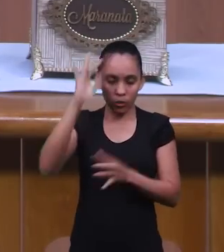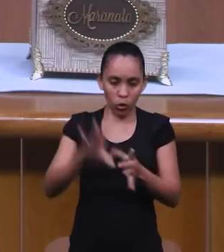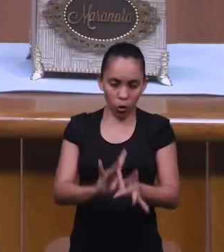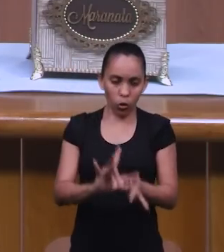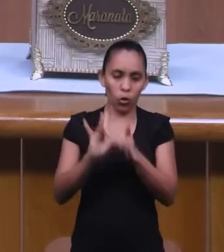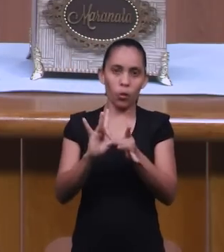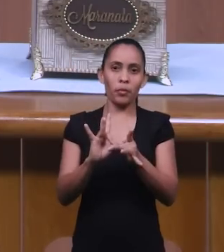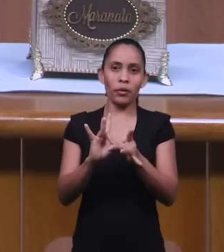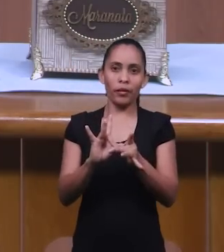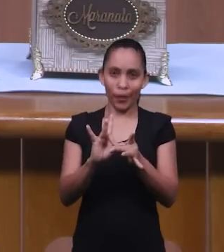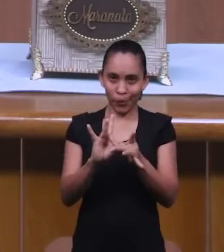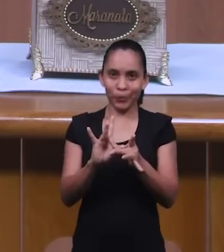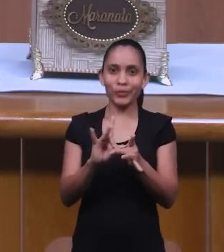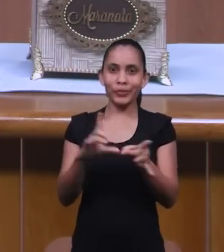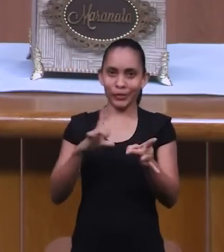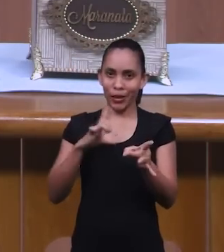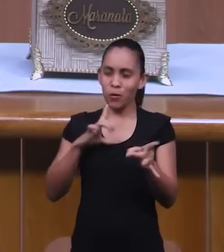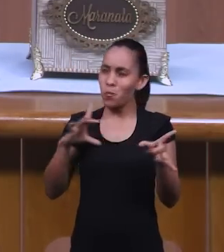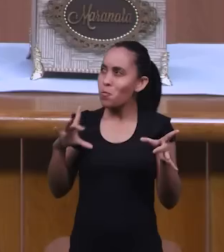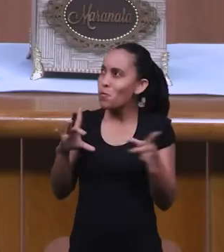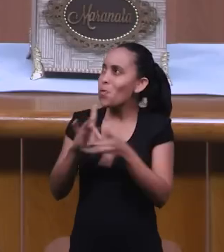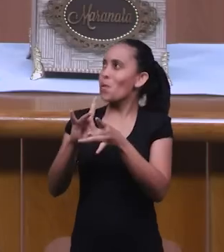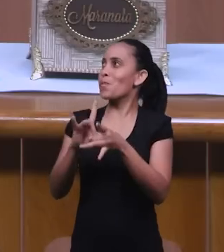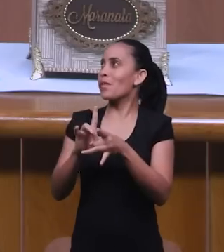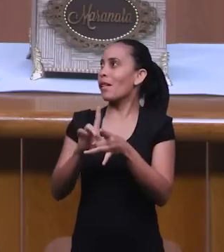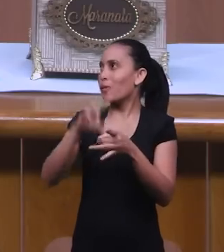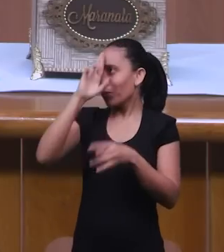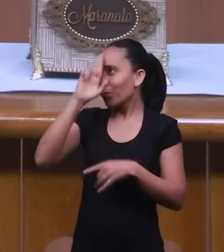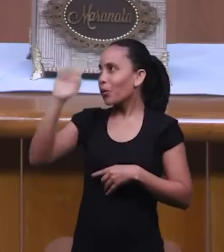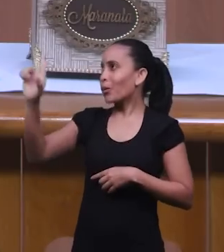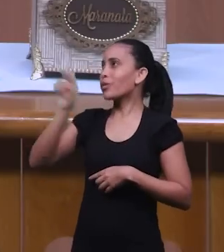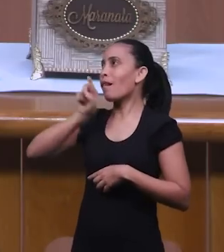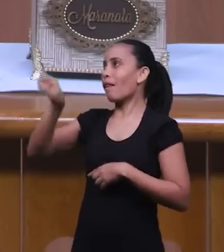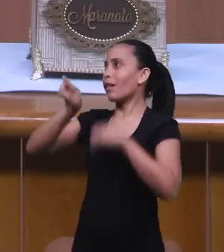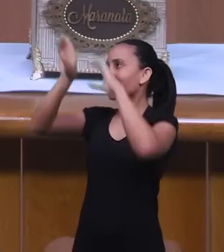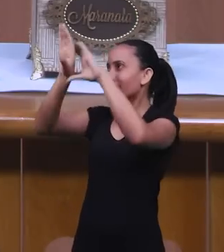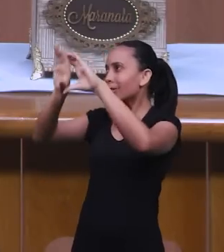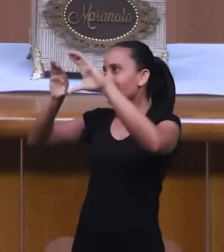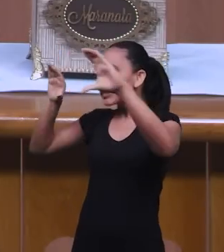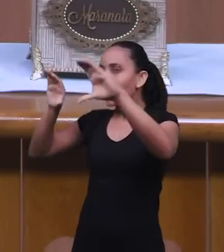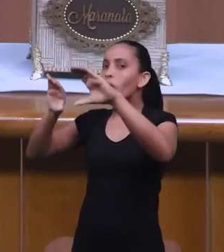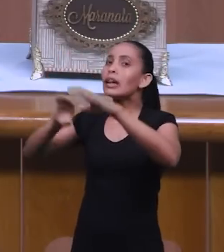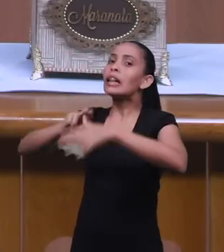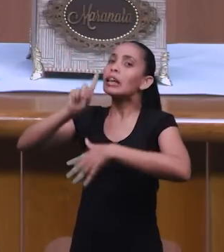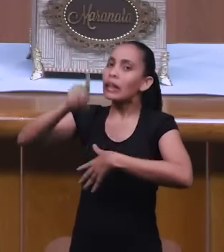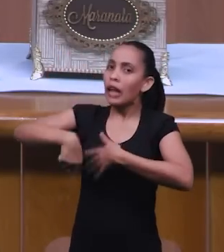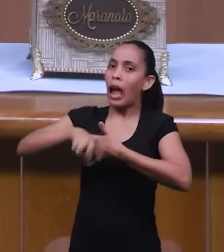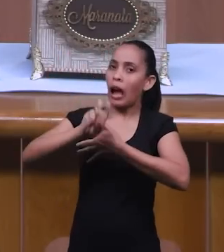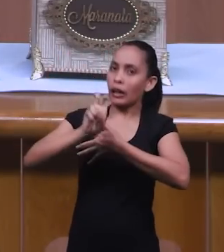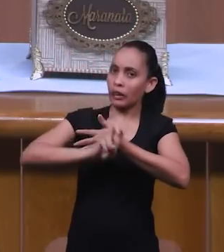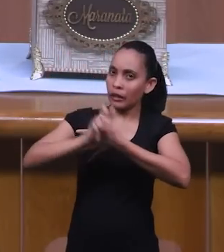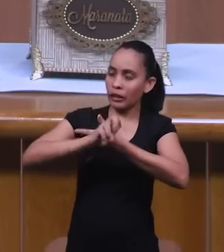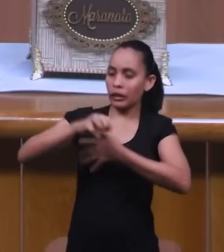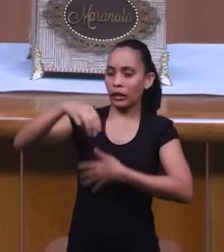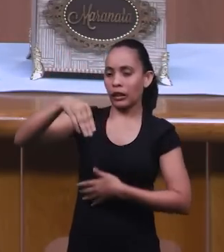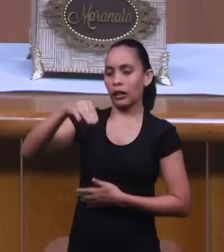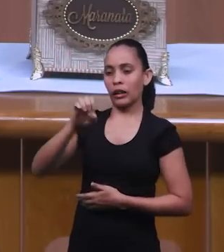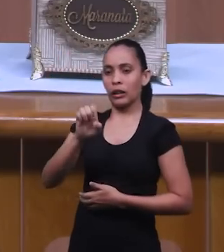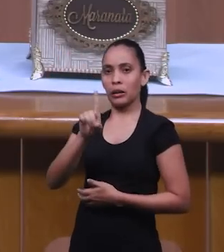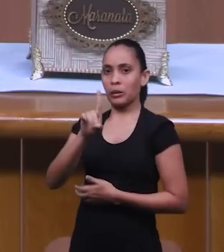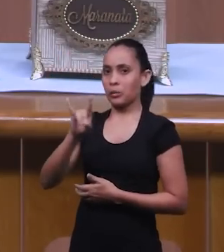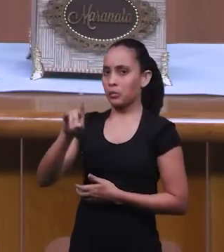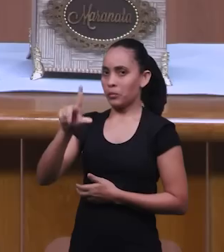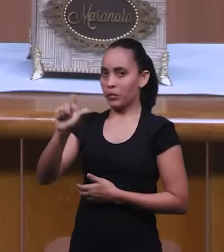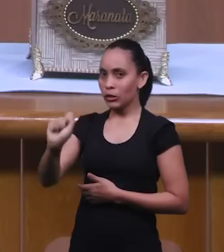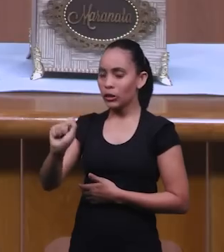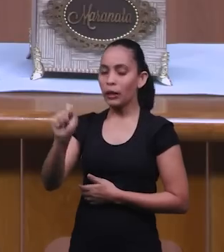na eternidade. Entra nessa outra dimensão, que é a dimensão de Deus. Então, estava